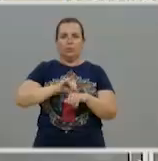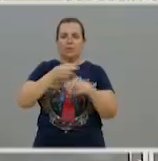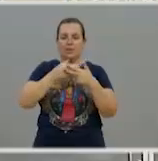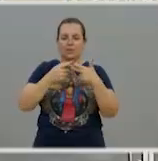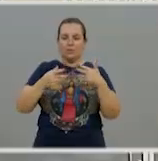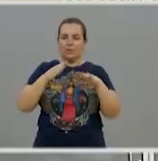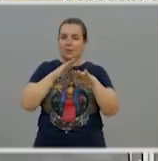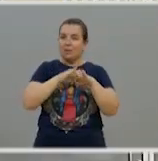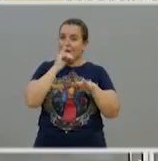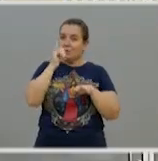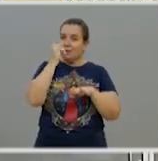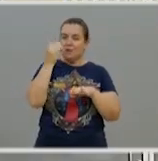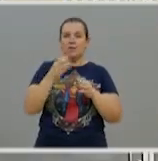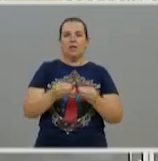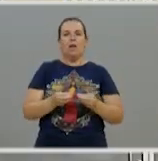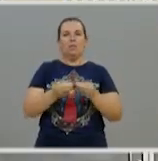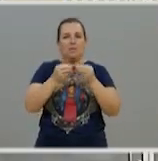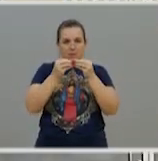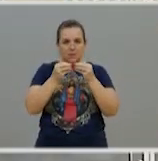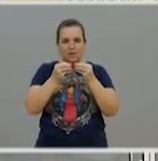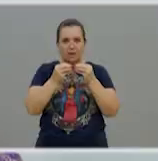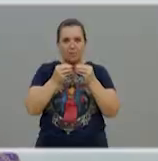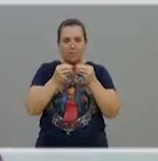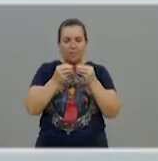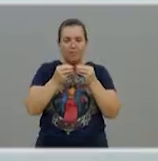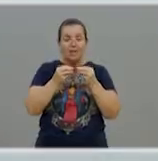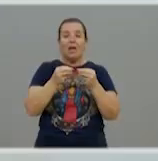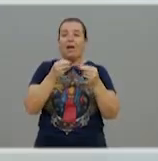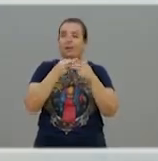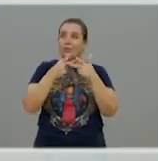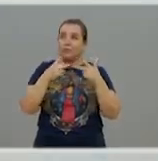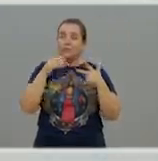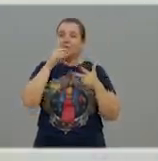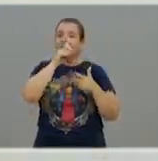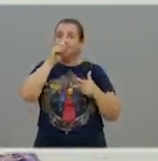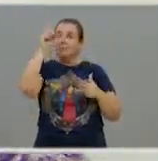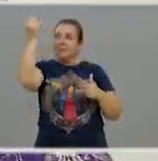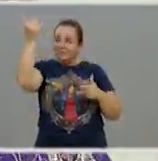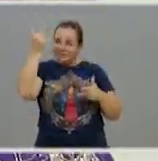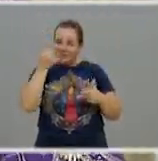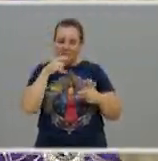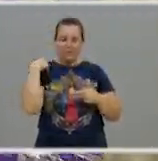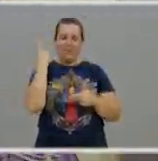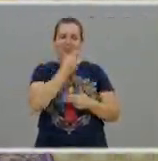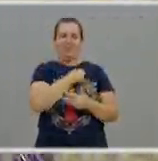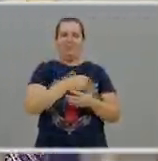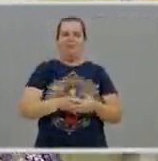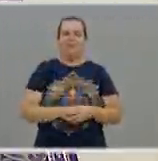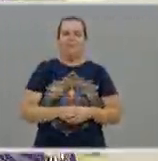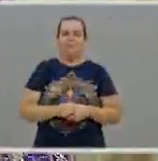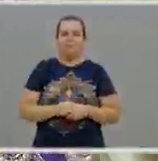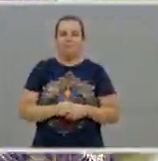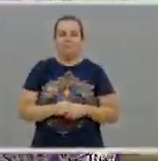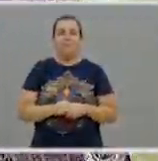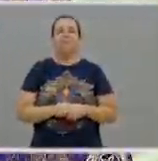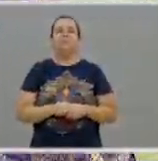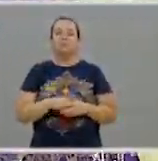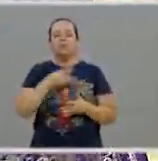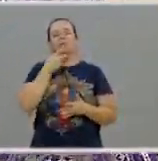A missa é um Tabor. Você tem escutado Deus? Eu vou bater nessa tecla, porque